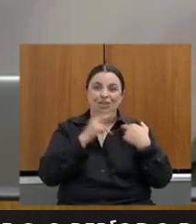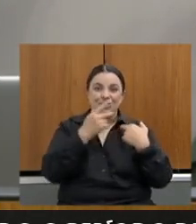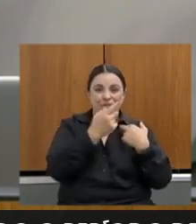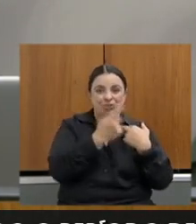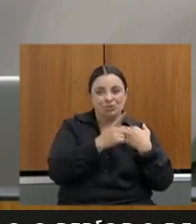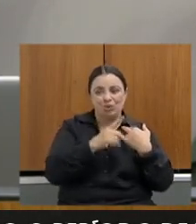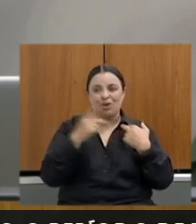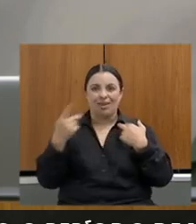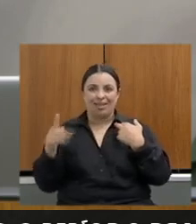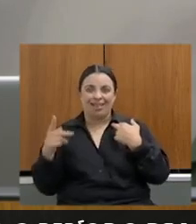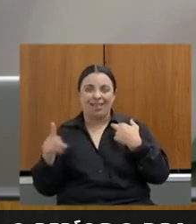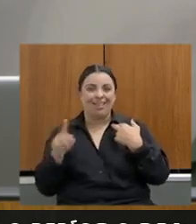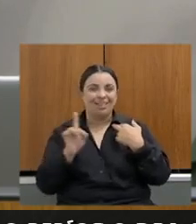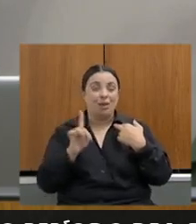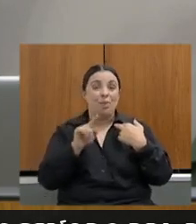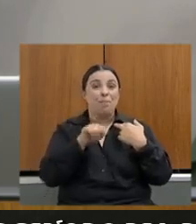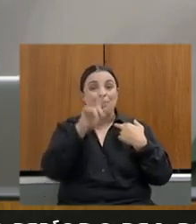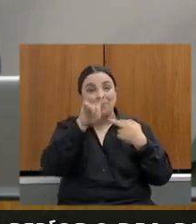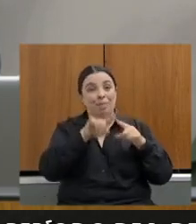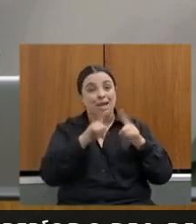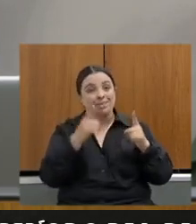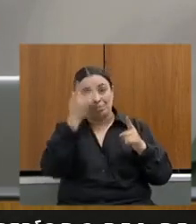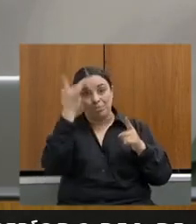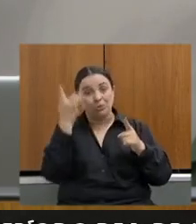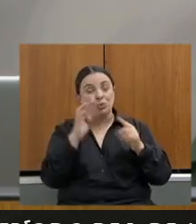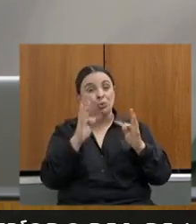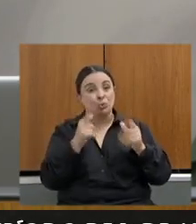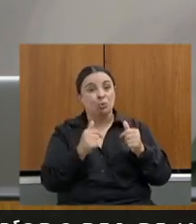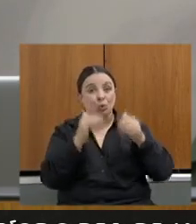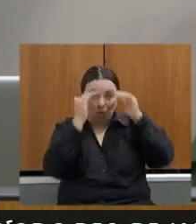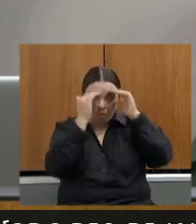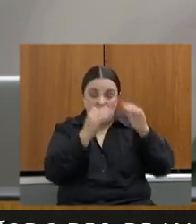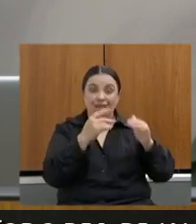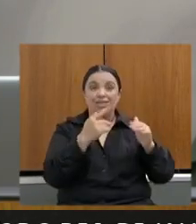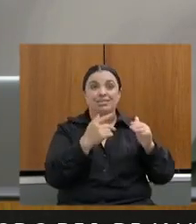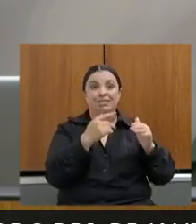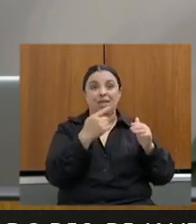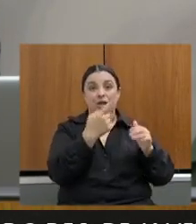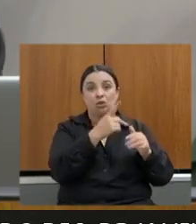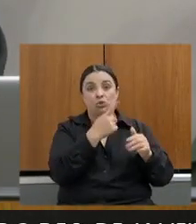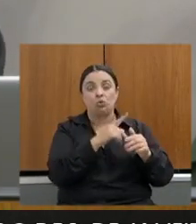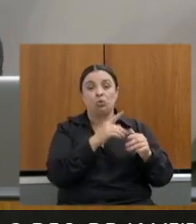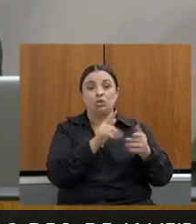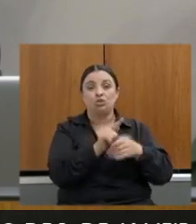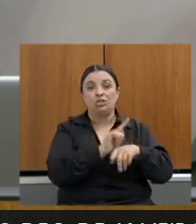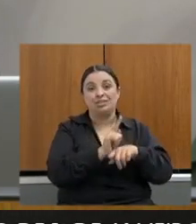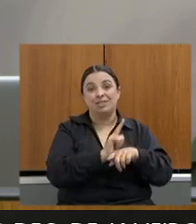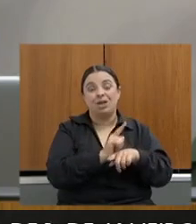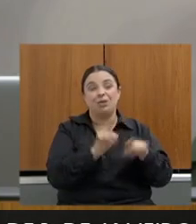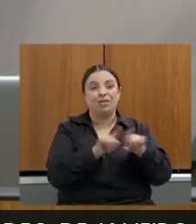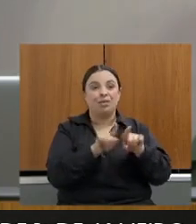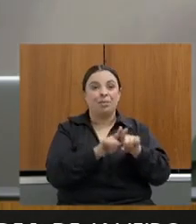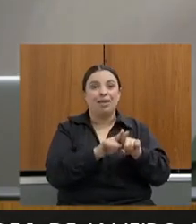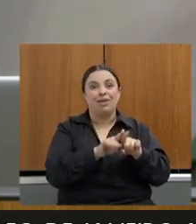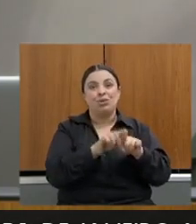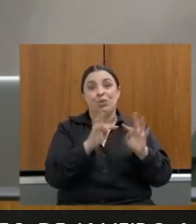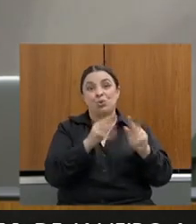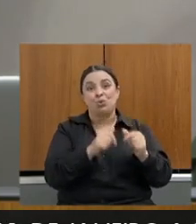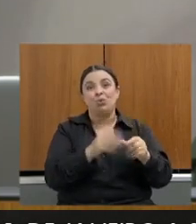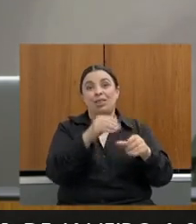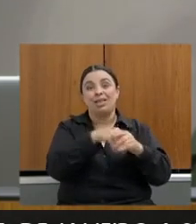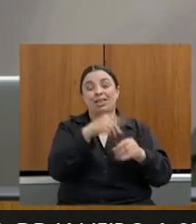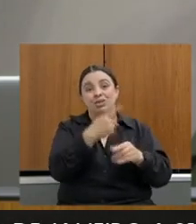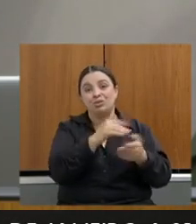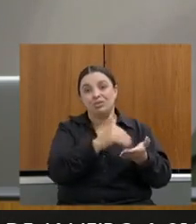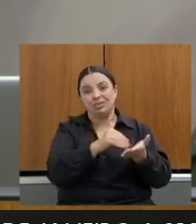subordinada diretamente ao Senhor e os problemas estão todos a paz do Senhor então começa aqui pela resolução